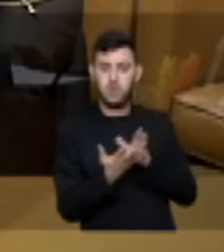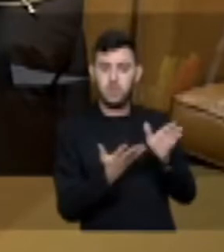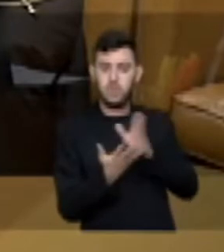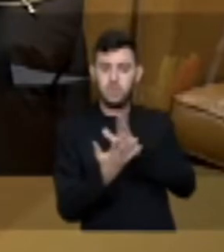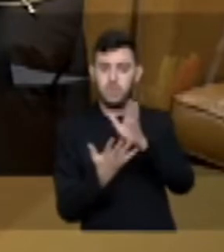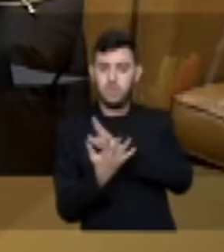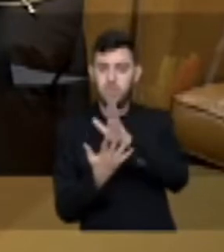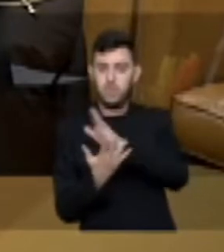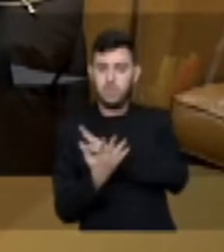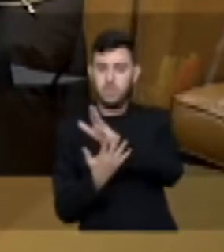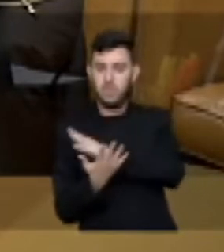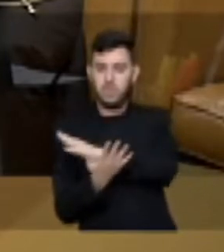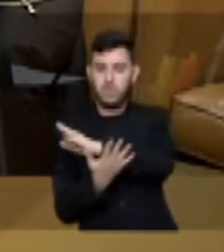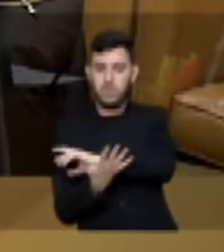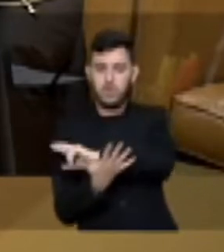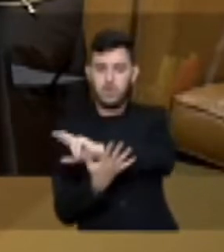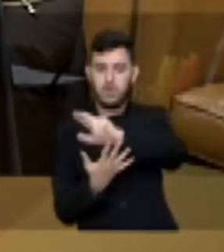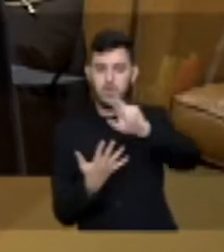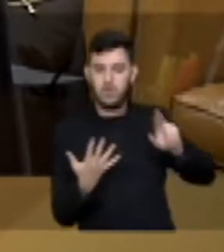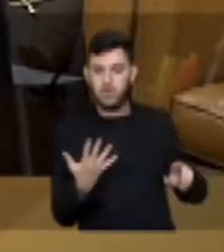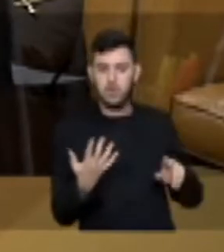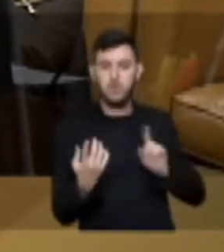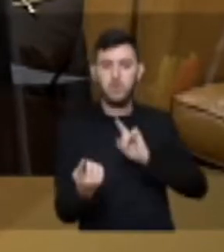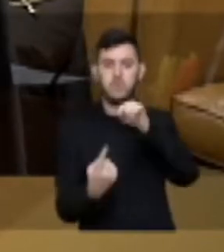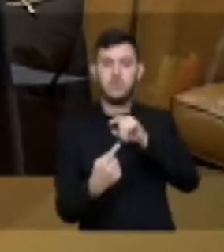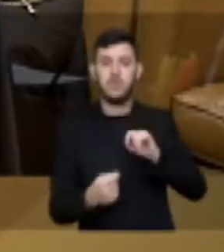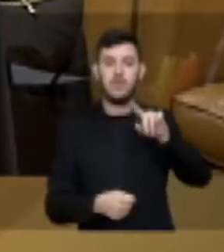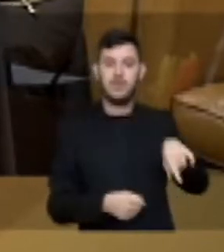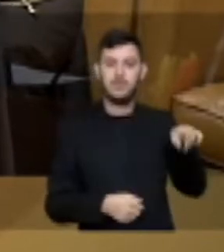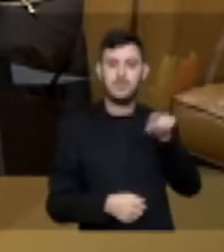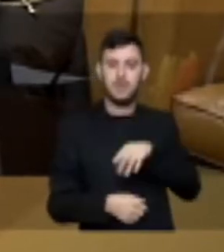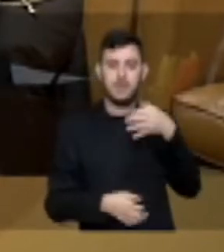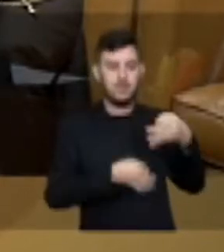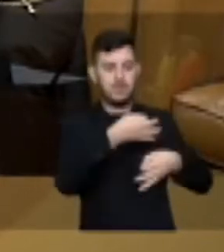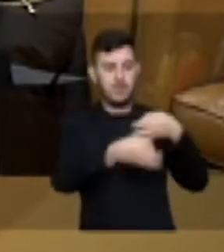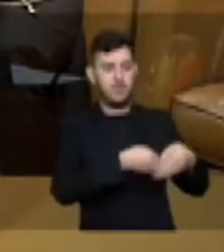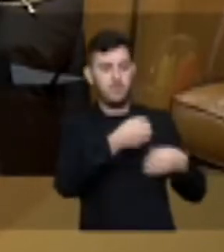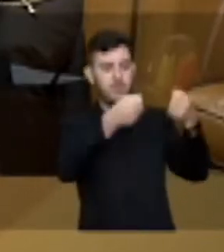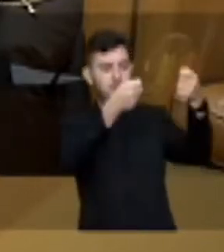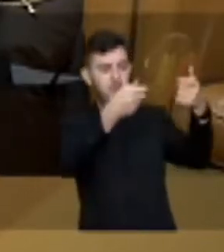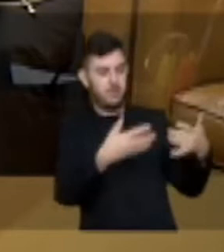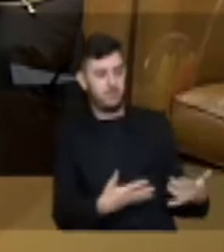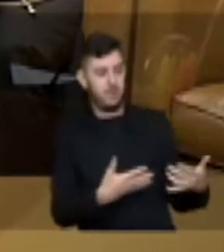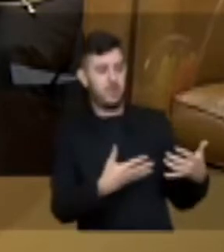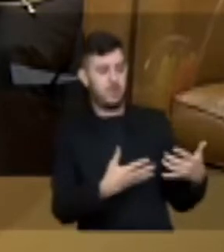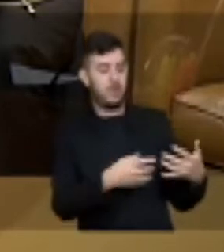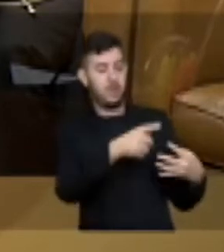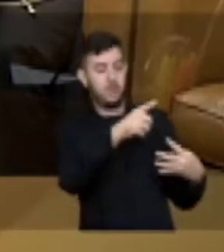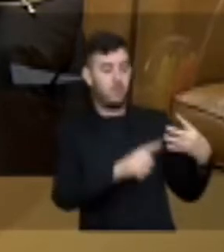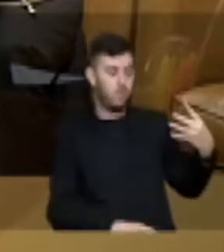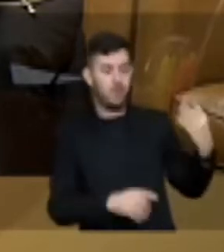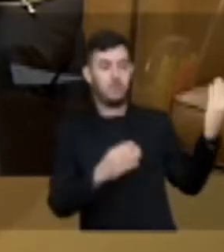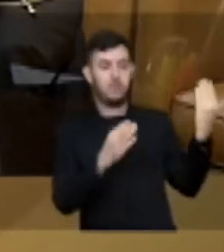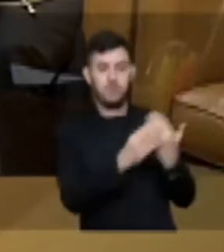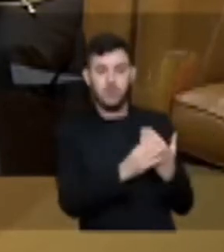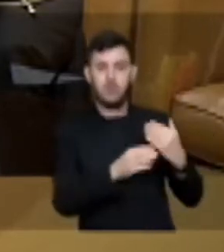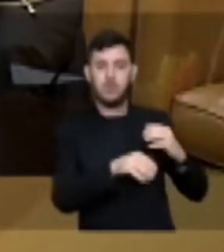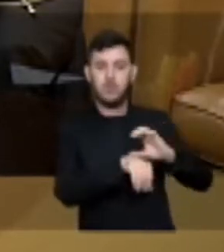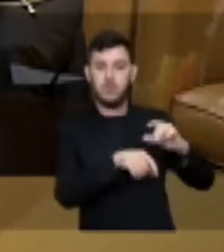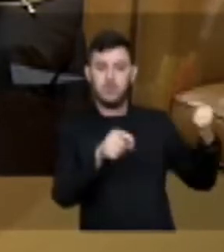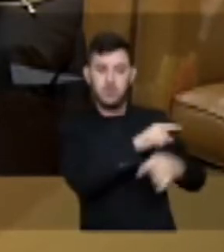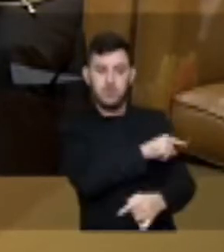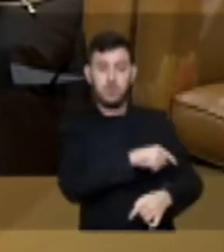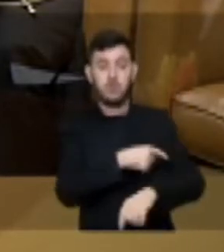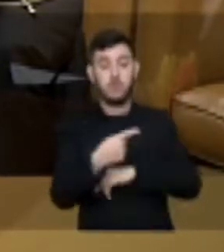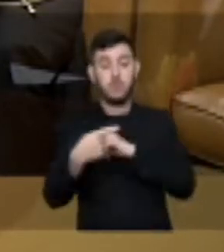a refutar todos os argumentos centrais trazidos nas 4 ações diretas. O primeiro eixo, não poderia